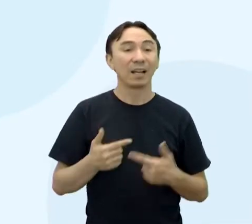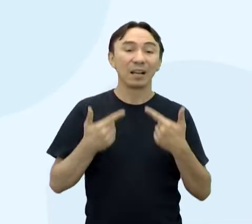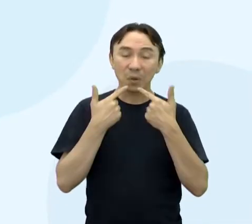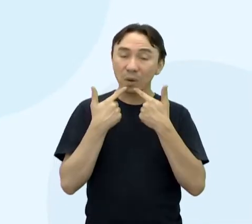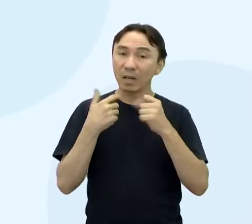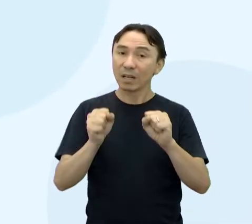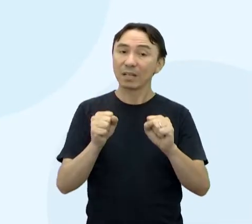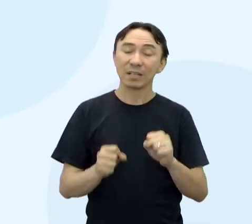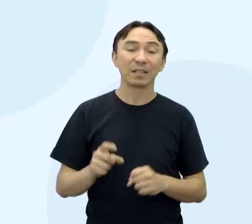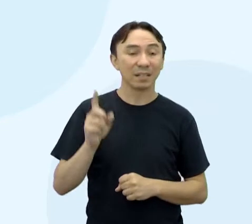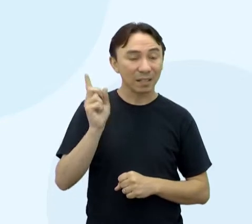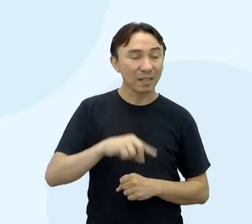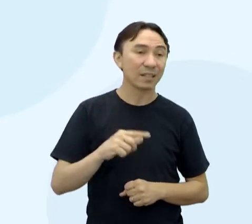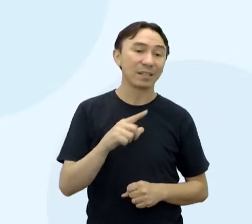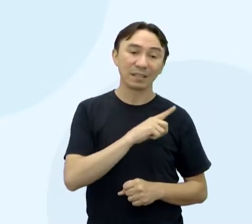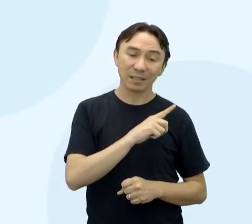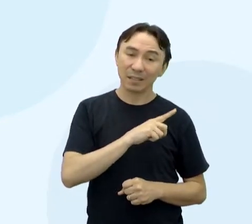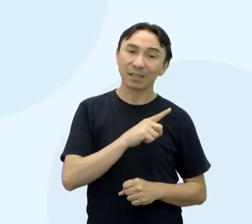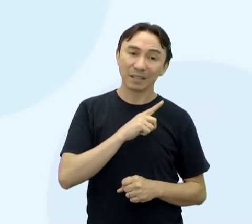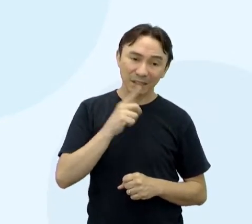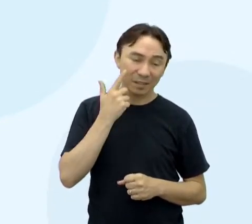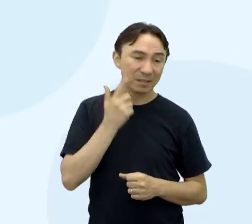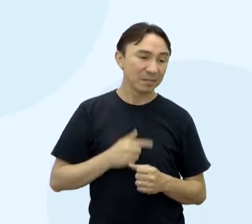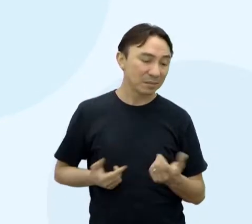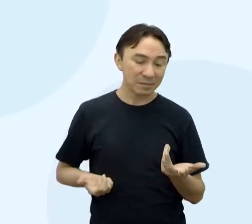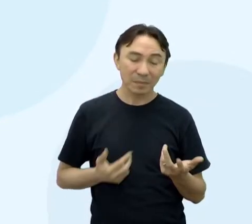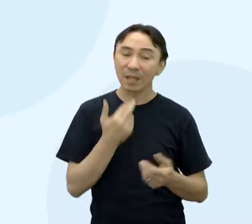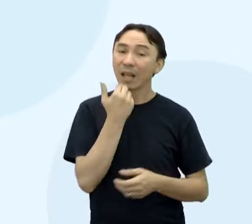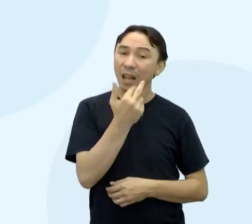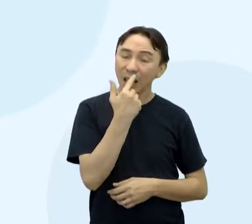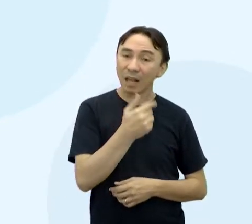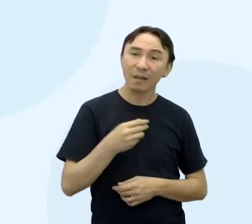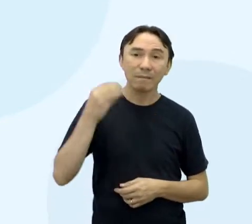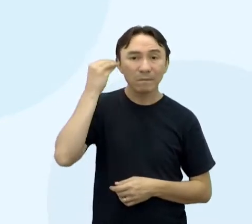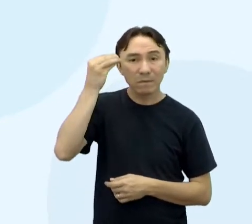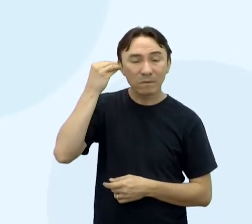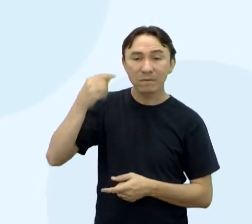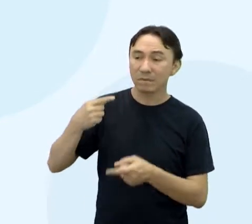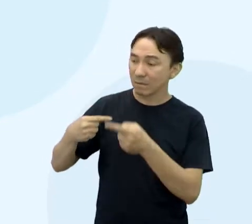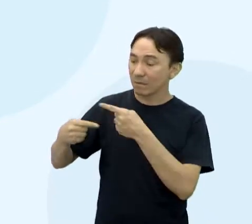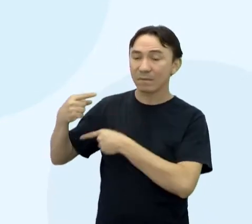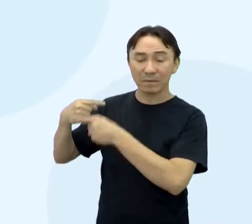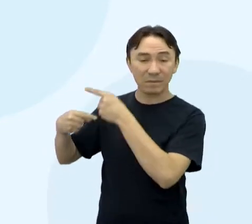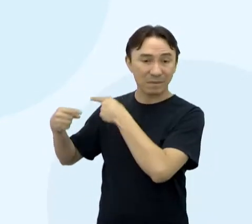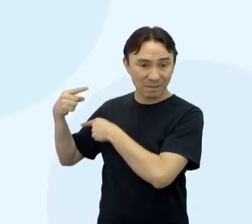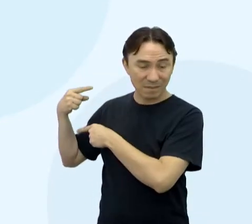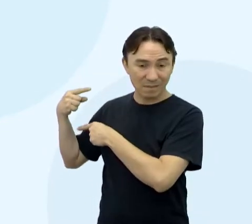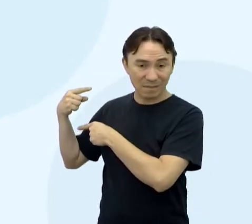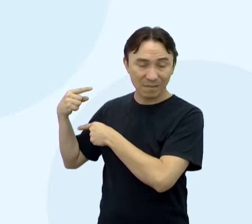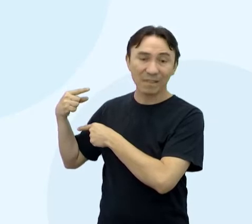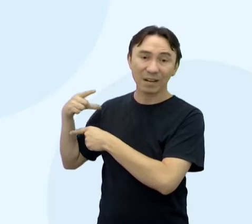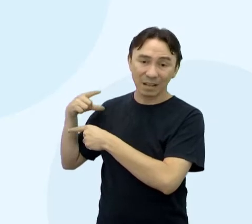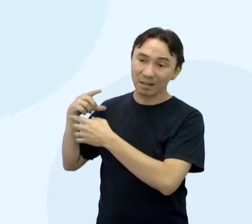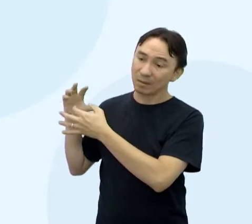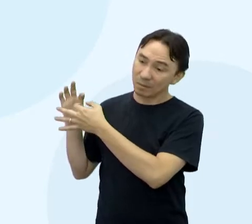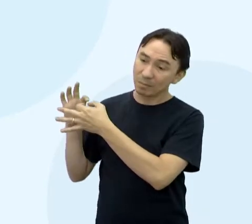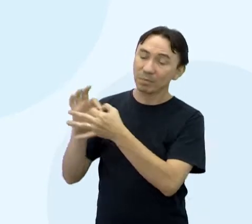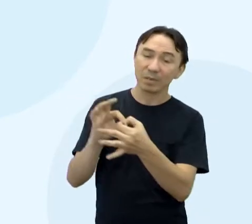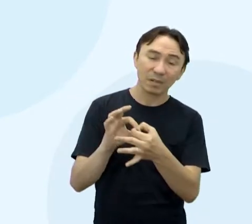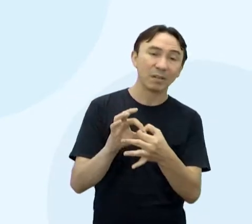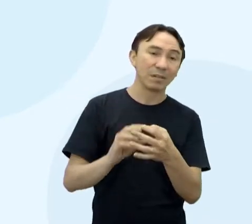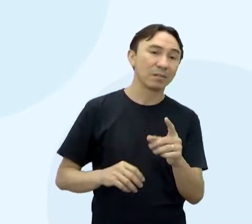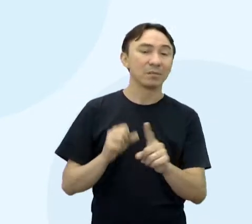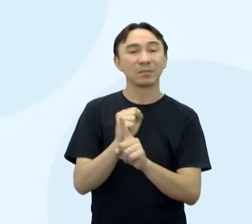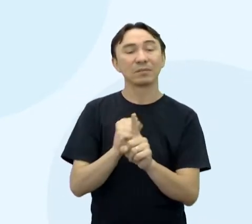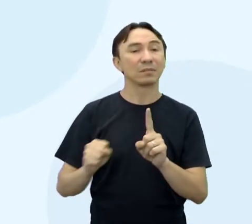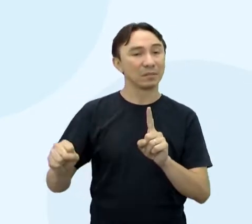que a língua é a concretização de uma experiência histórica e se vincula diretamente com a sociedade.